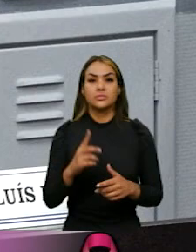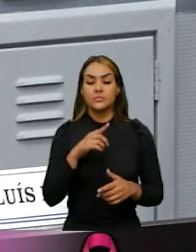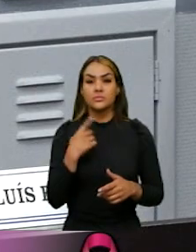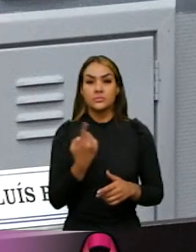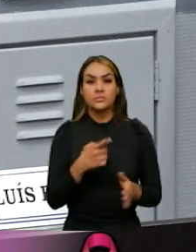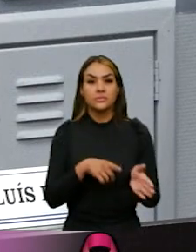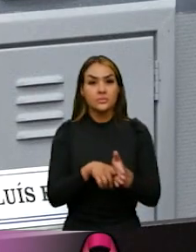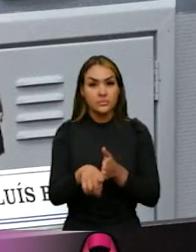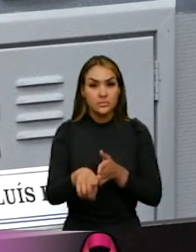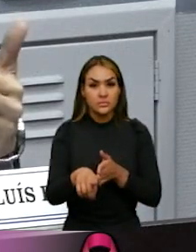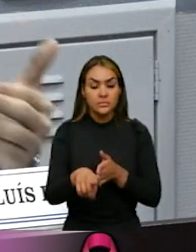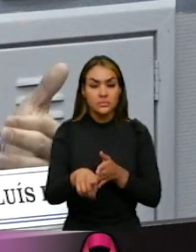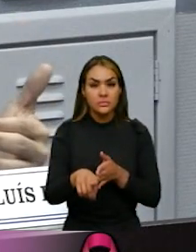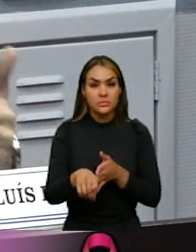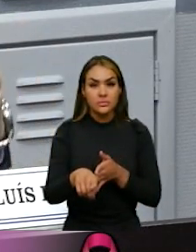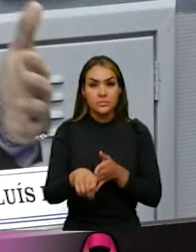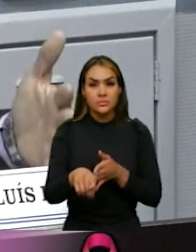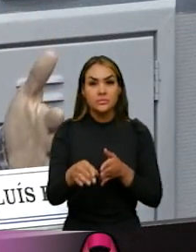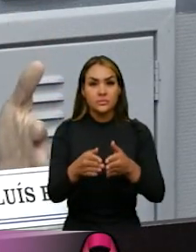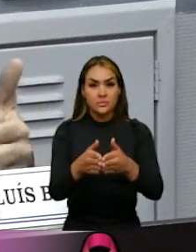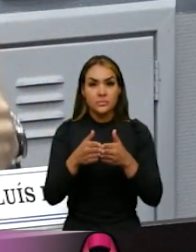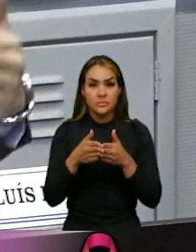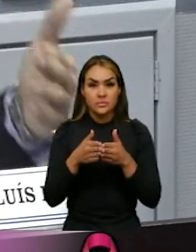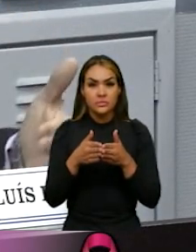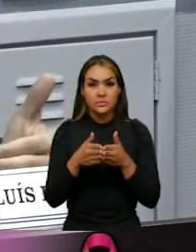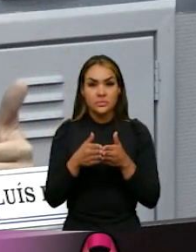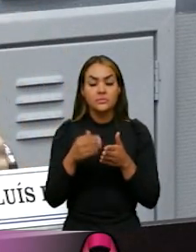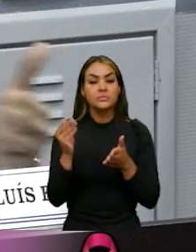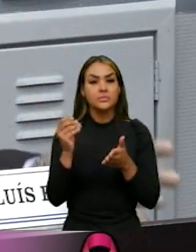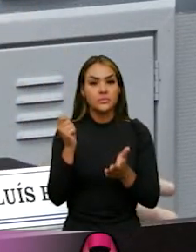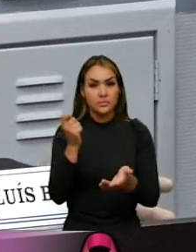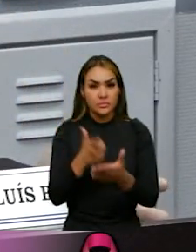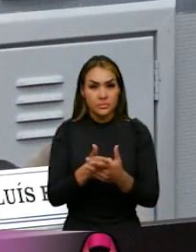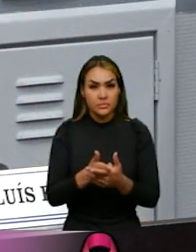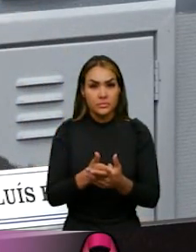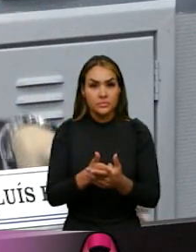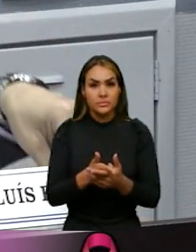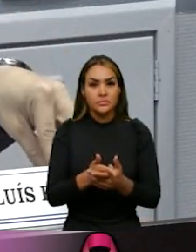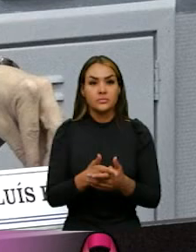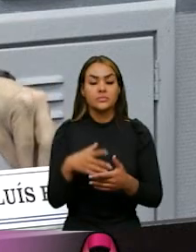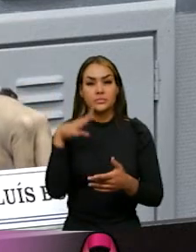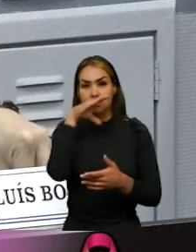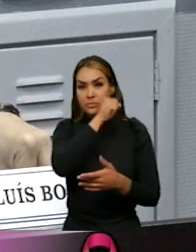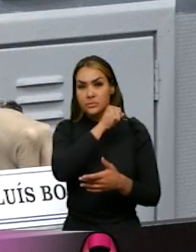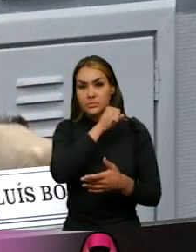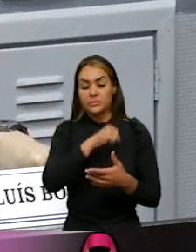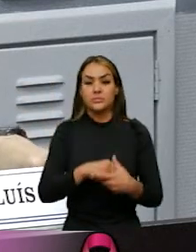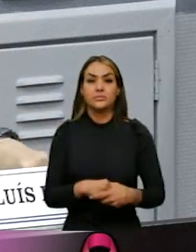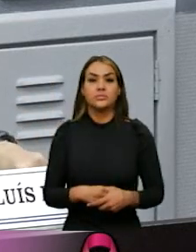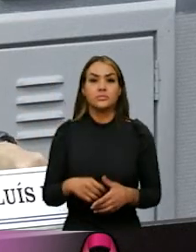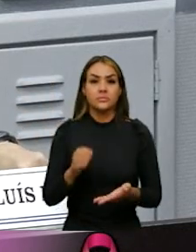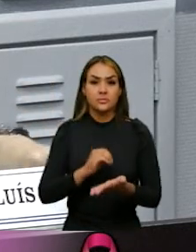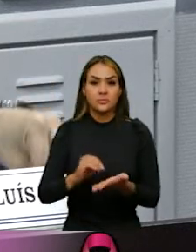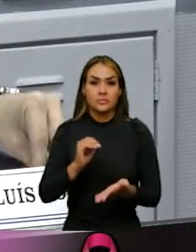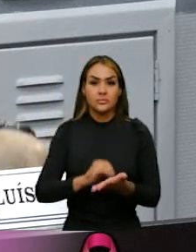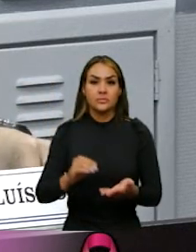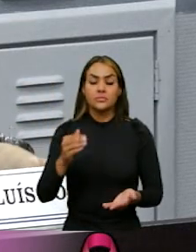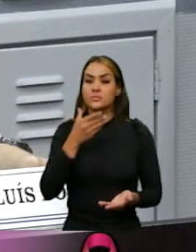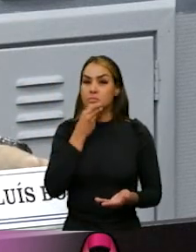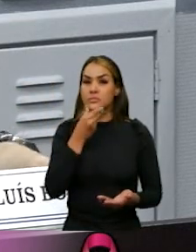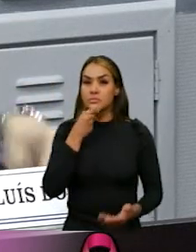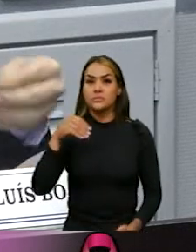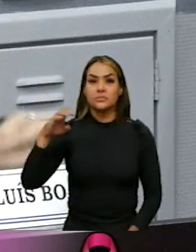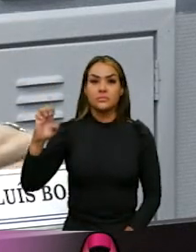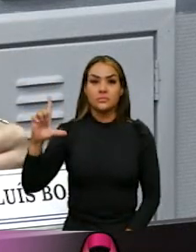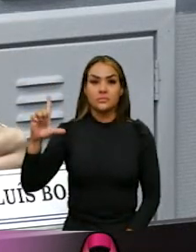questionamos, pedimos para que seja feito ali, de fato, o pagamento e que seja o quanto antes. O secretário, o doutor Eleuses, ele nos